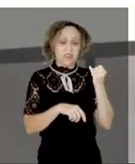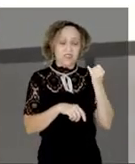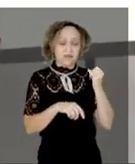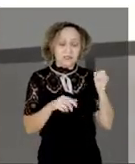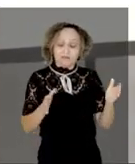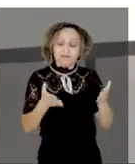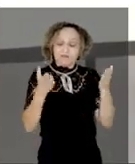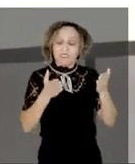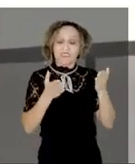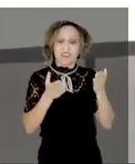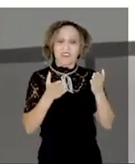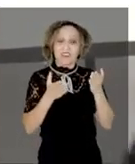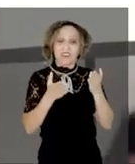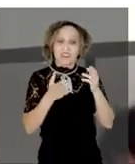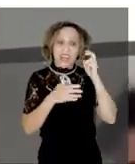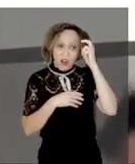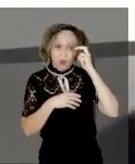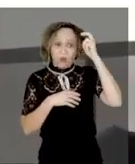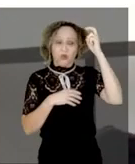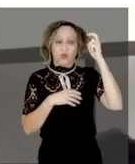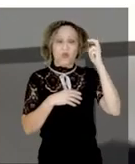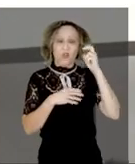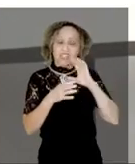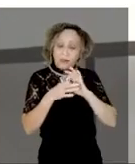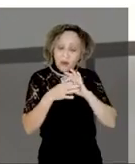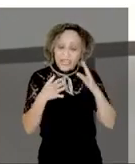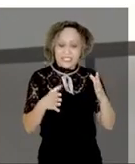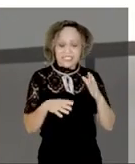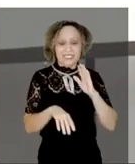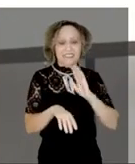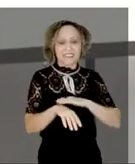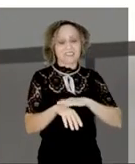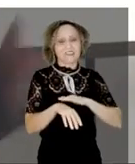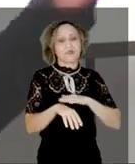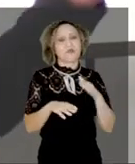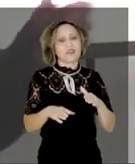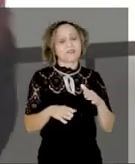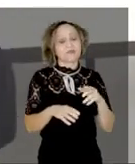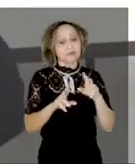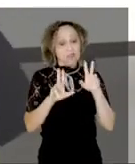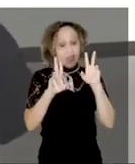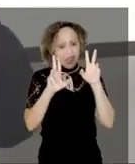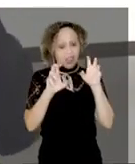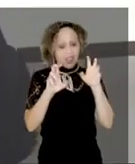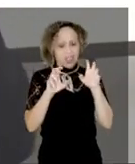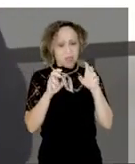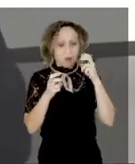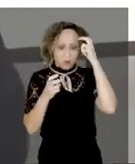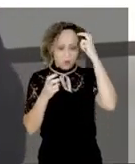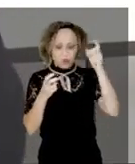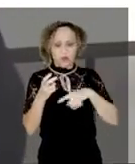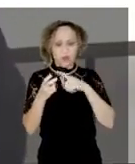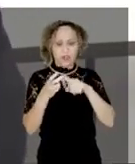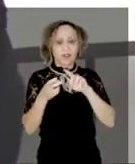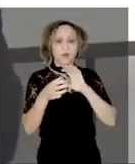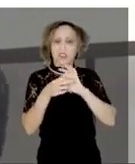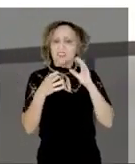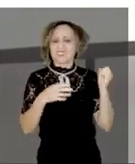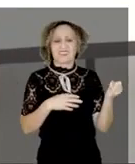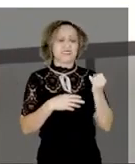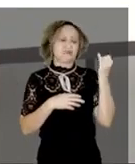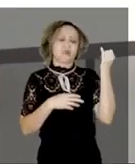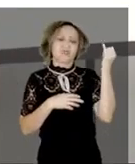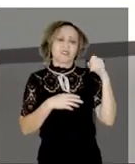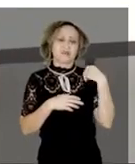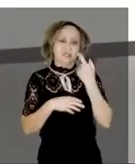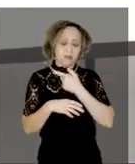oriundo dessa casa, mas toda vez que ele vem aqui dá aquele friozinho na barriga, sabe? Pela liderança que ele é, eu peço para baixar o som porque aqui está